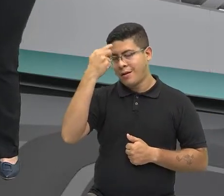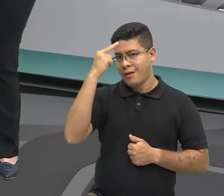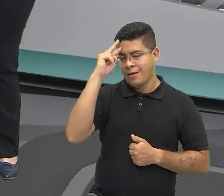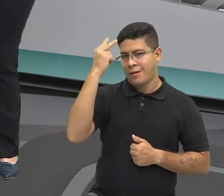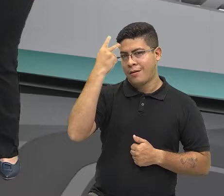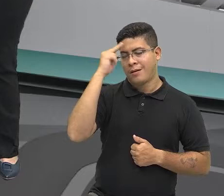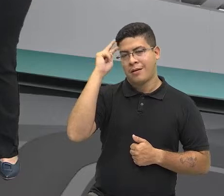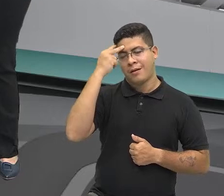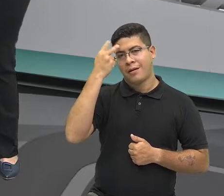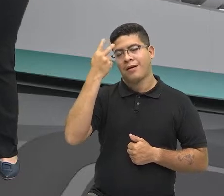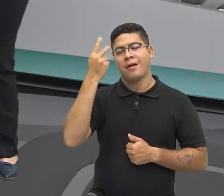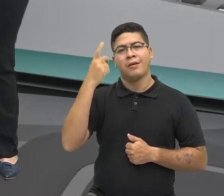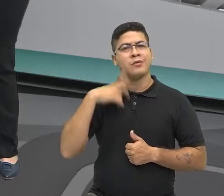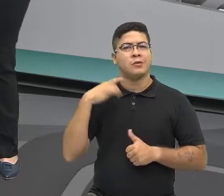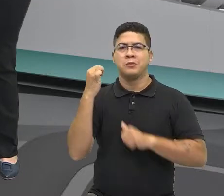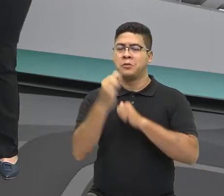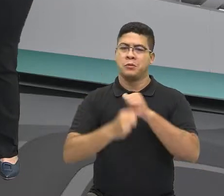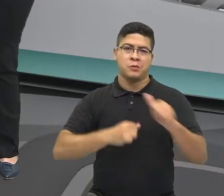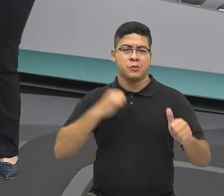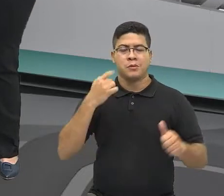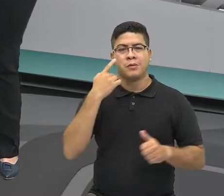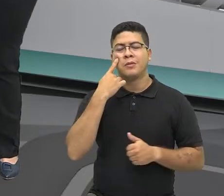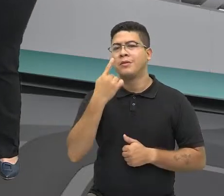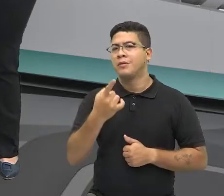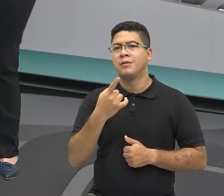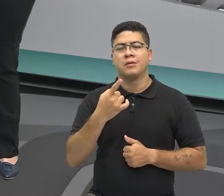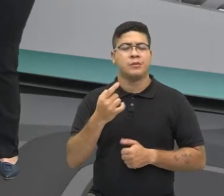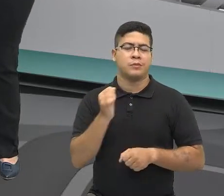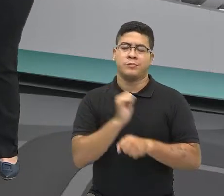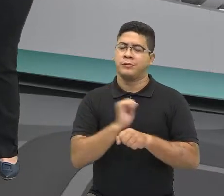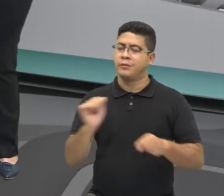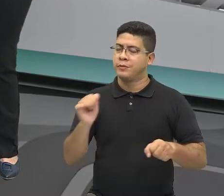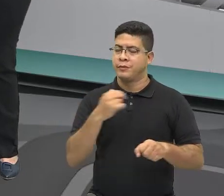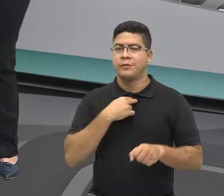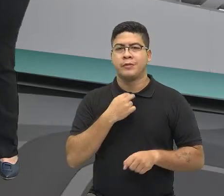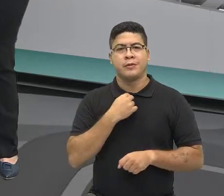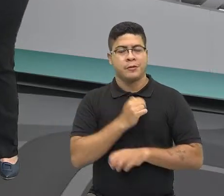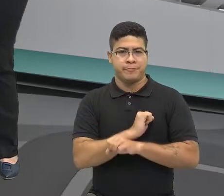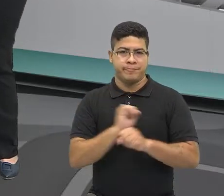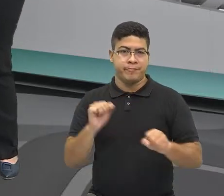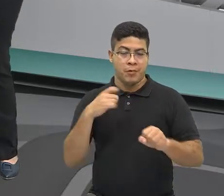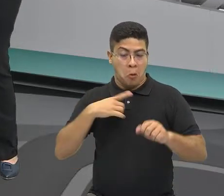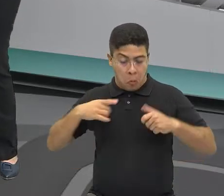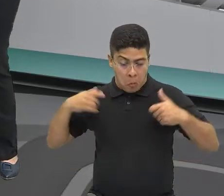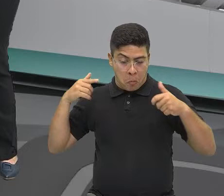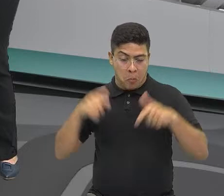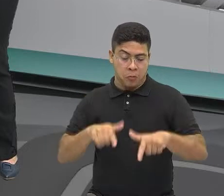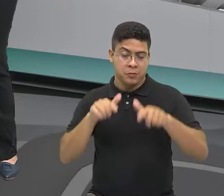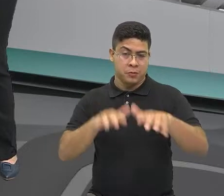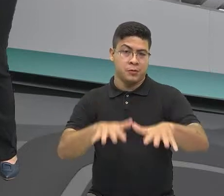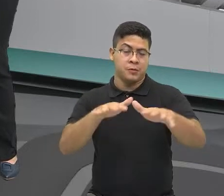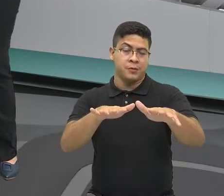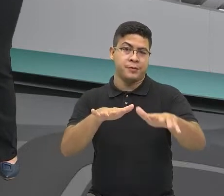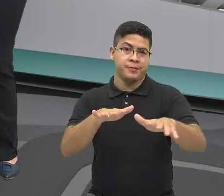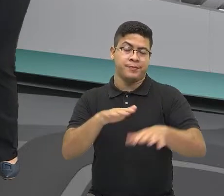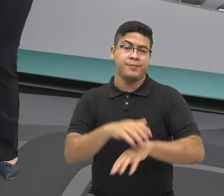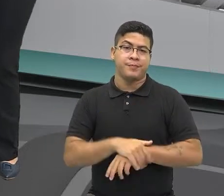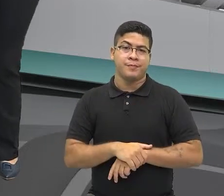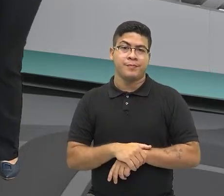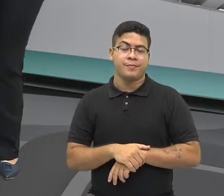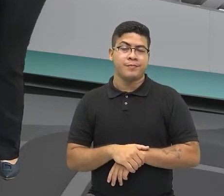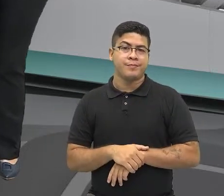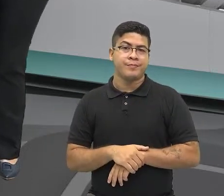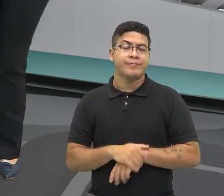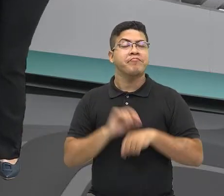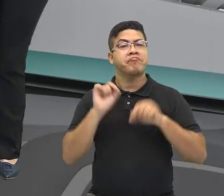vamos modificar essa arte, está muito parado, não queremos isso e vamos à luta. Então, foi isso que aconteceu. Então, o que